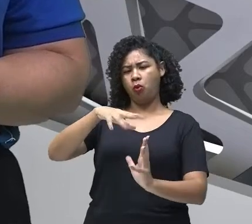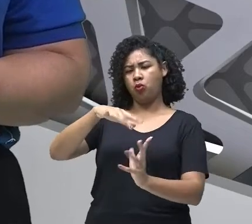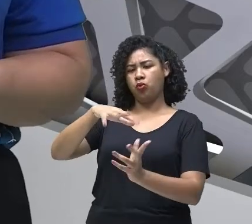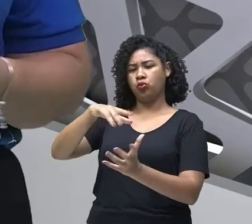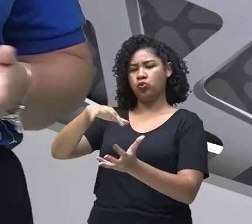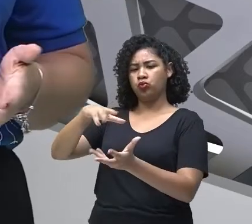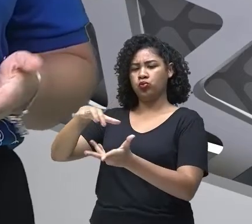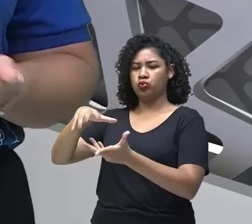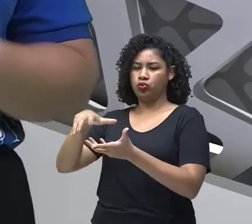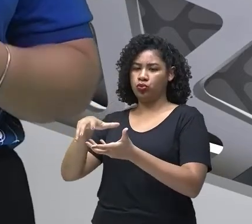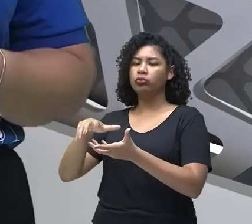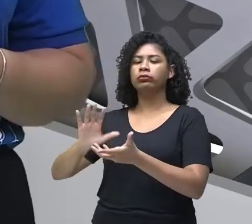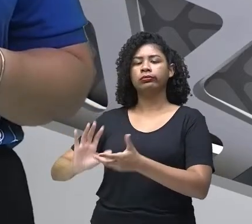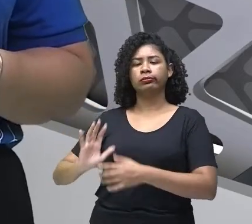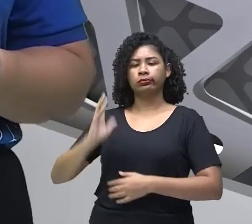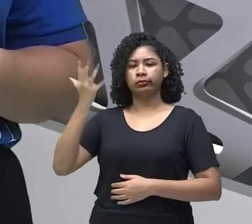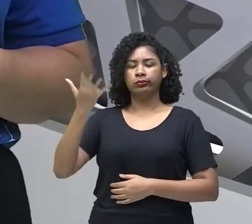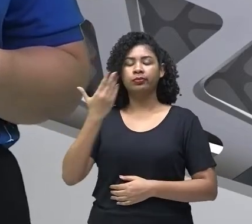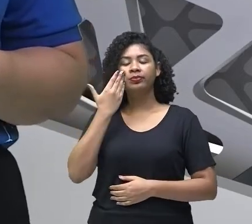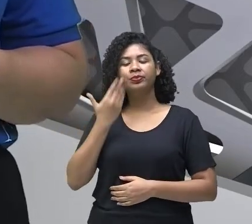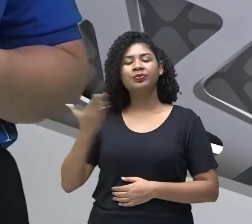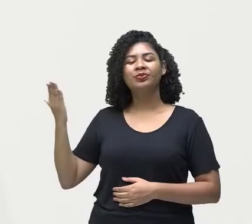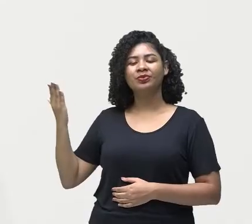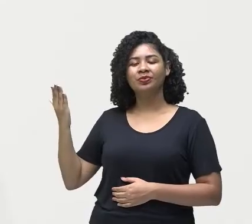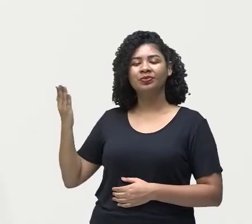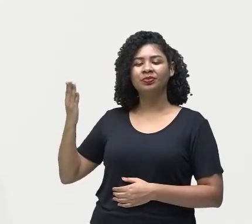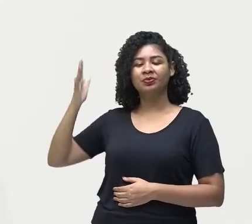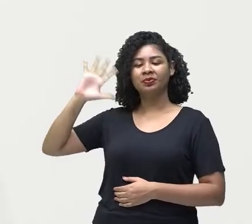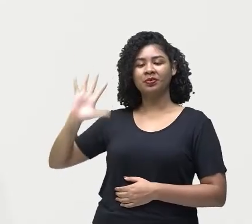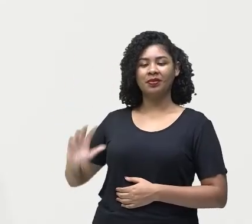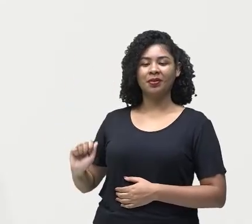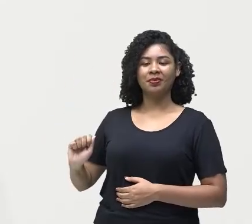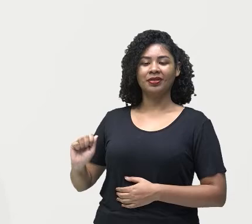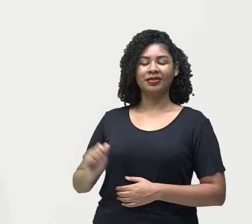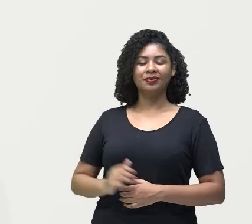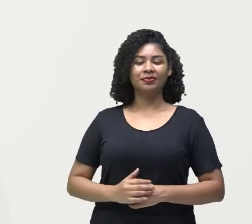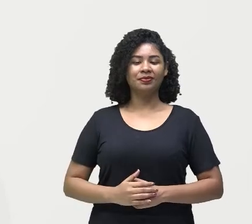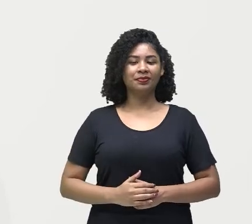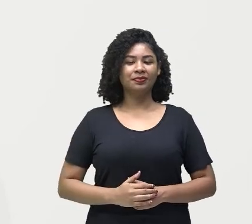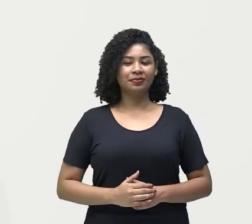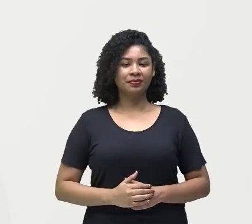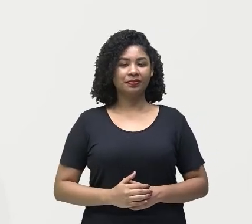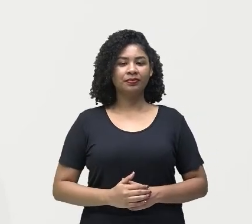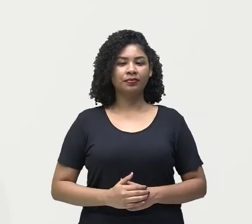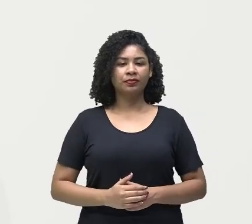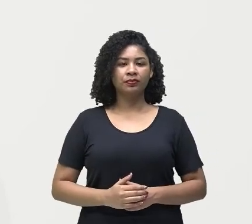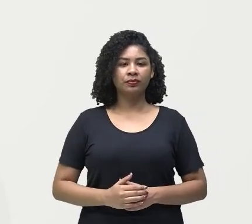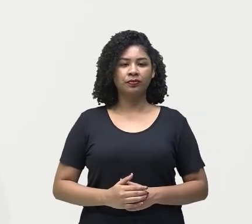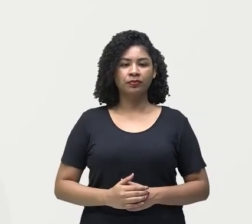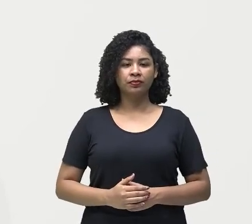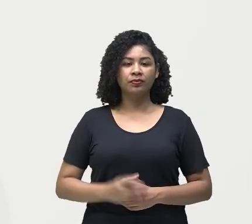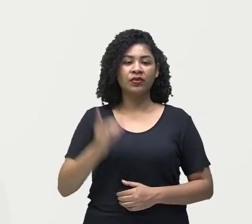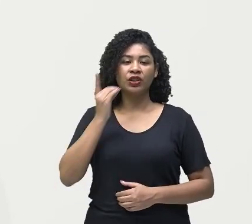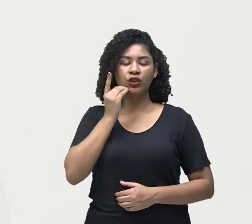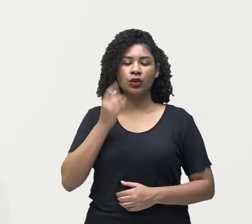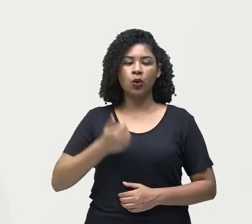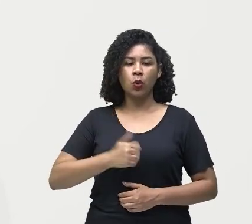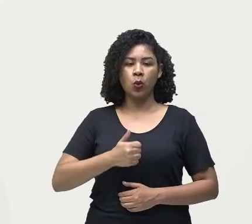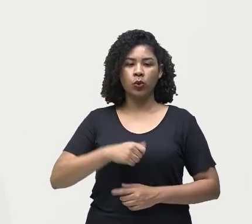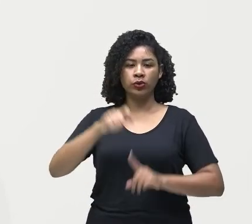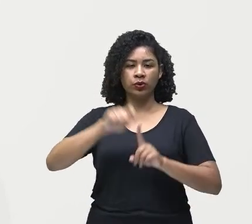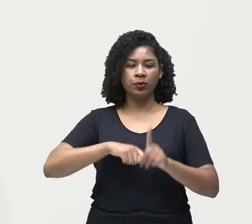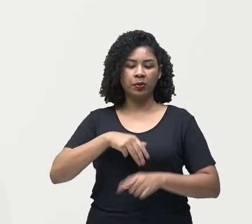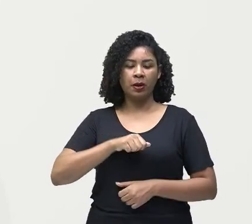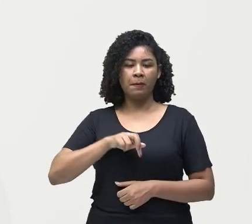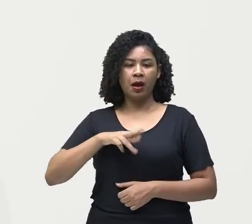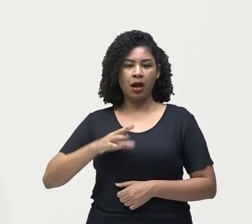o mundo. Observem esse mapa que eu trouxe para vocês. Em 11 de março de 2020,